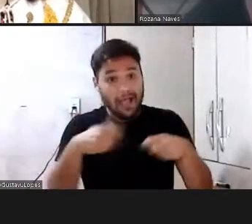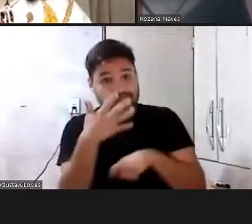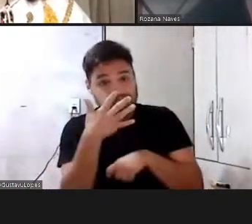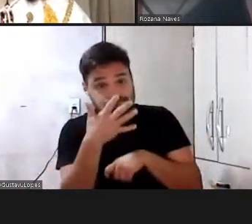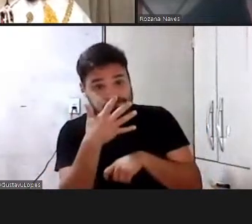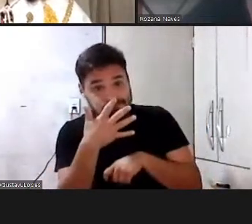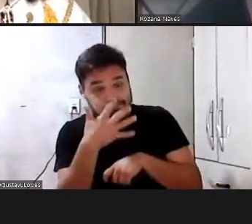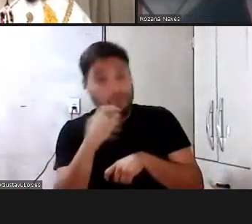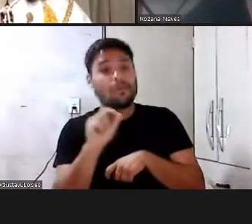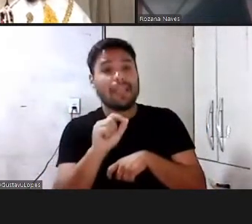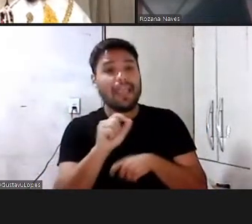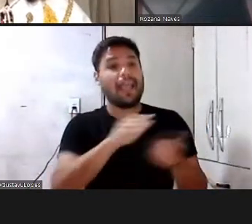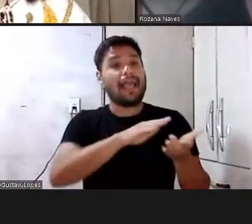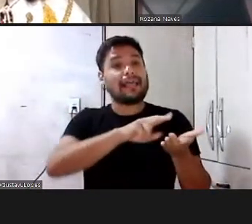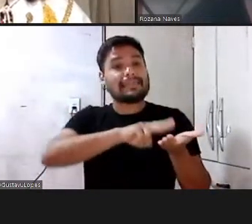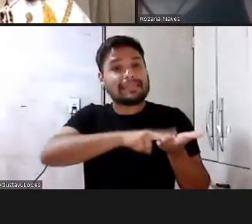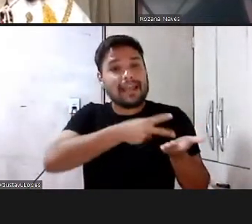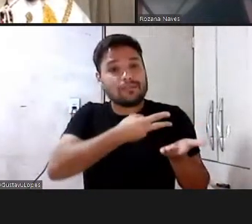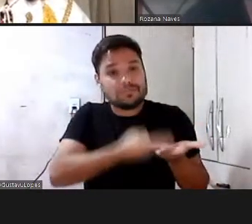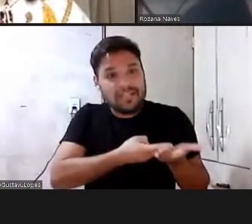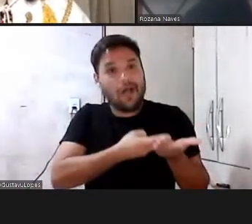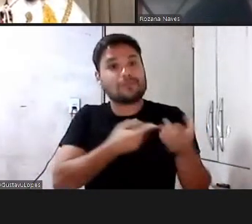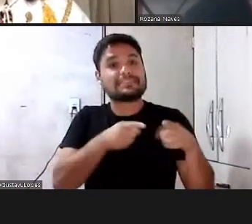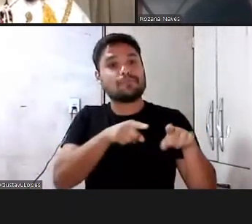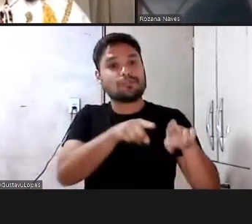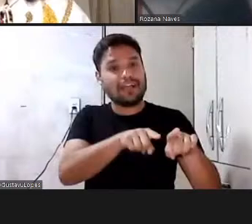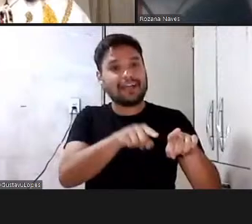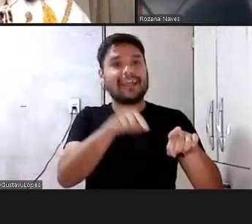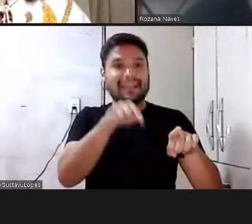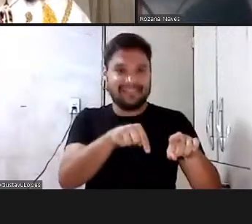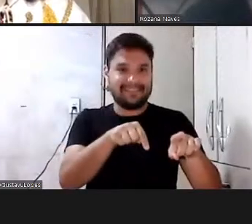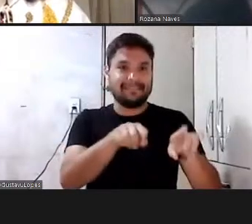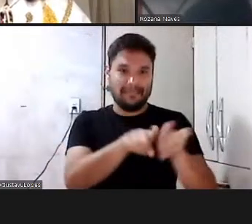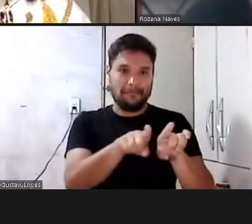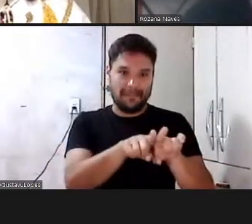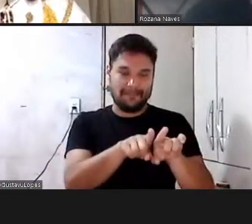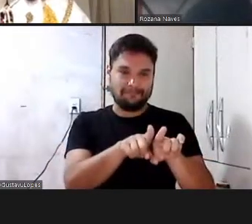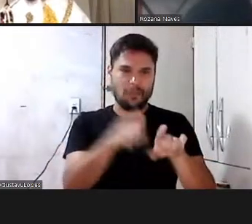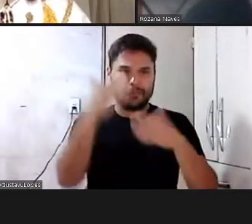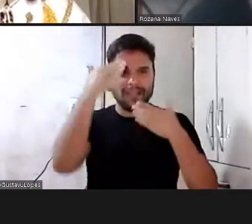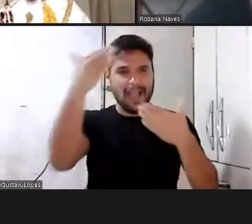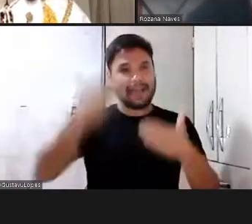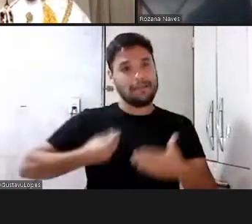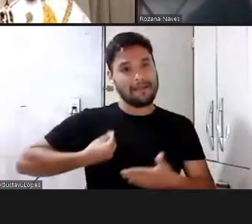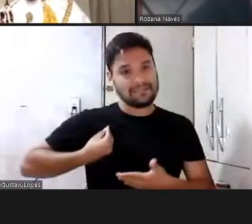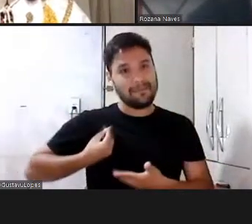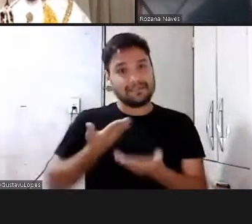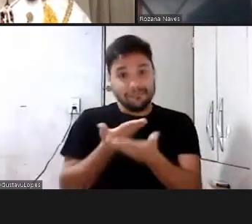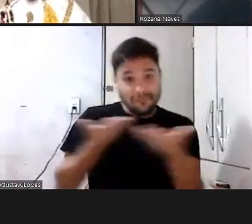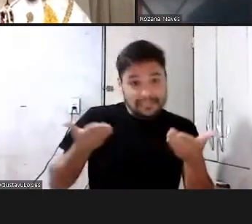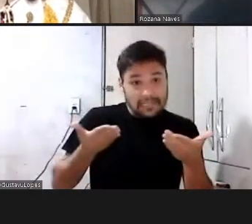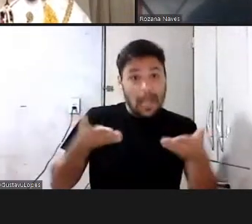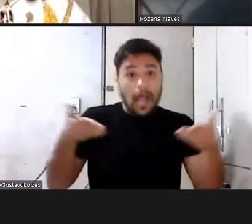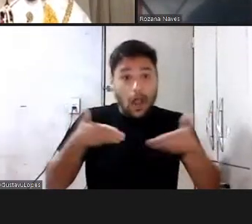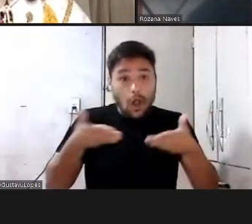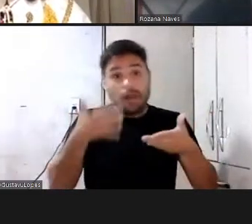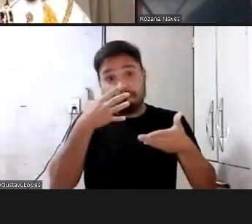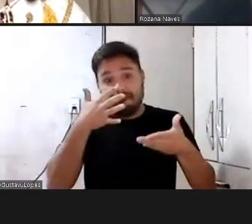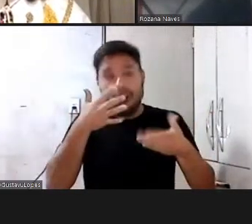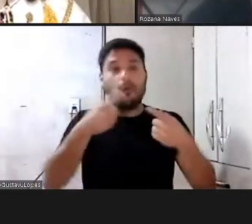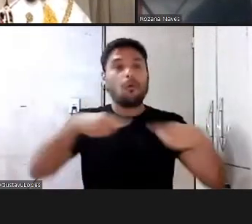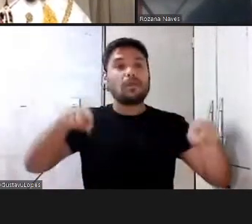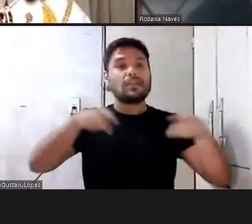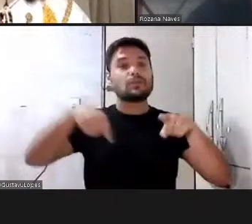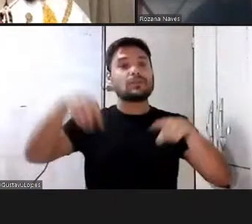tradução simultânea por esse canal. Muito obrigada pela participação de todos. Ouviremos agora a execução do Hino Nacional dos